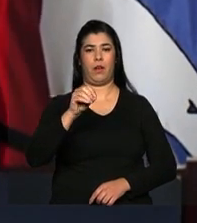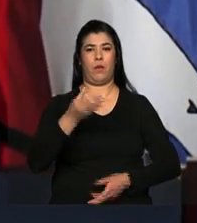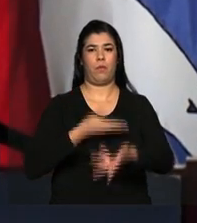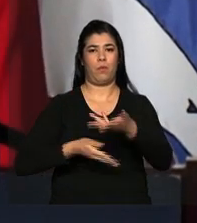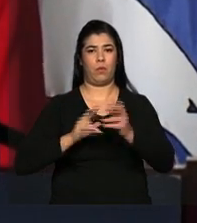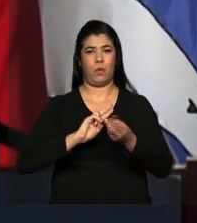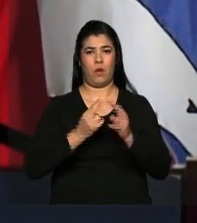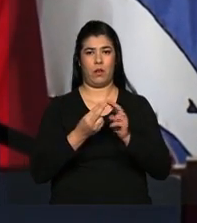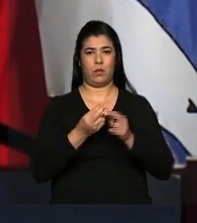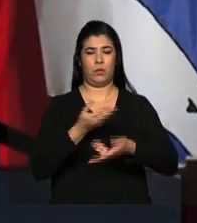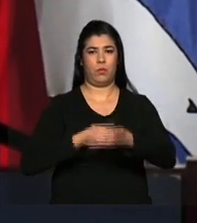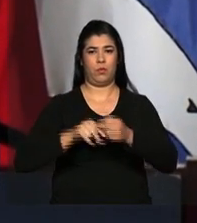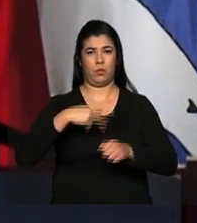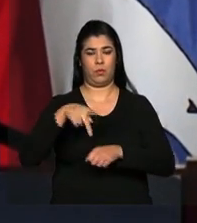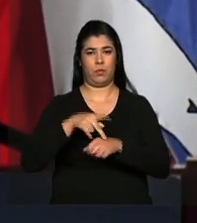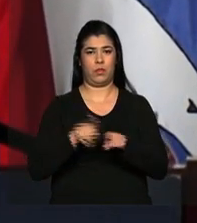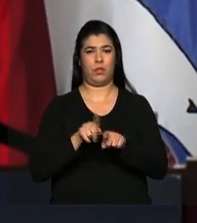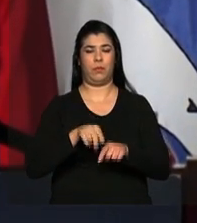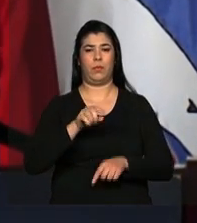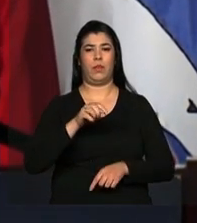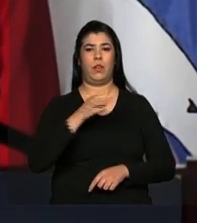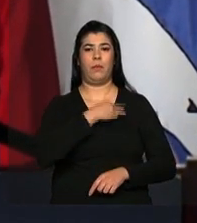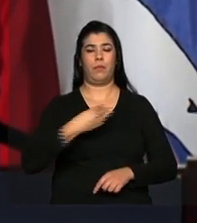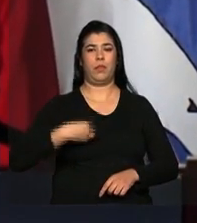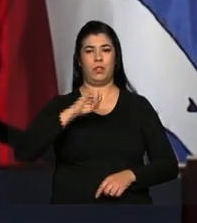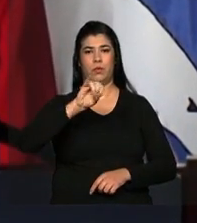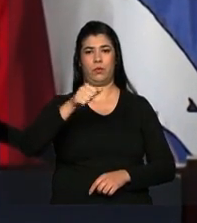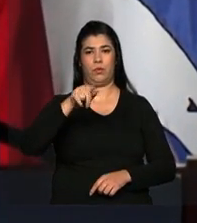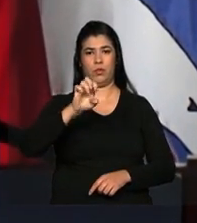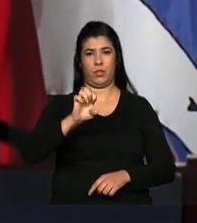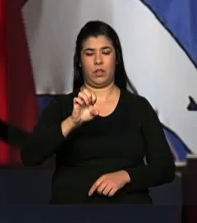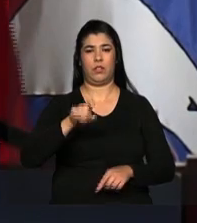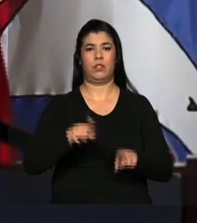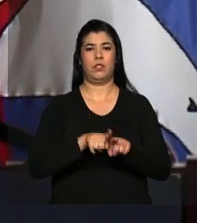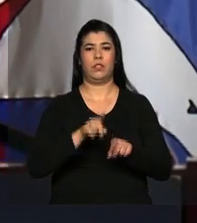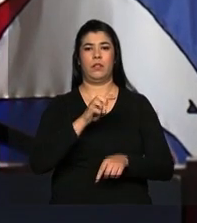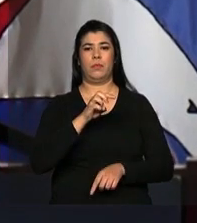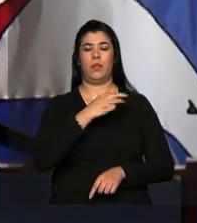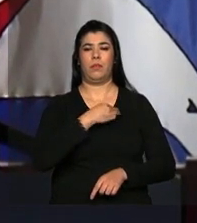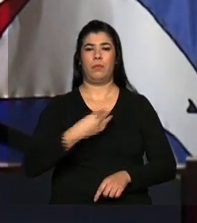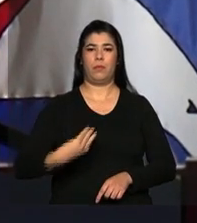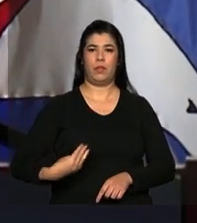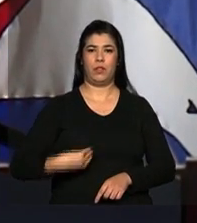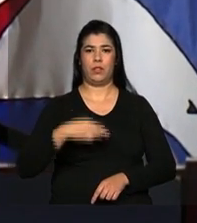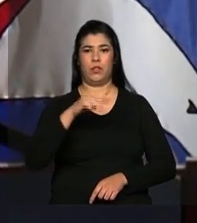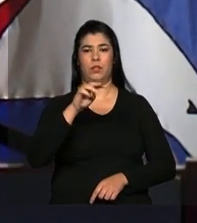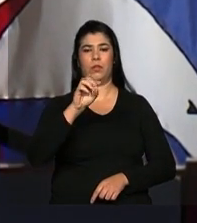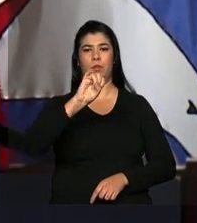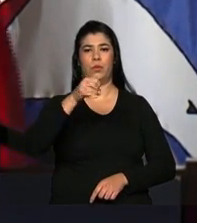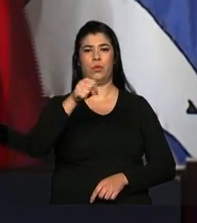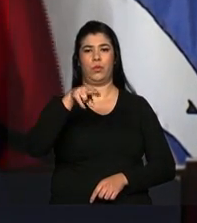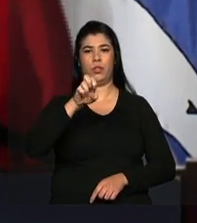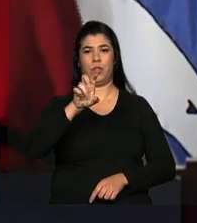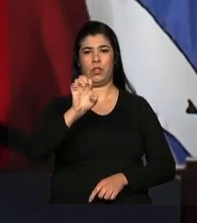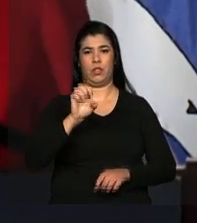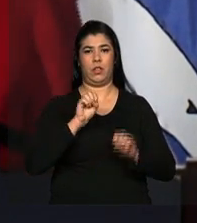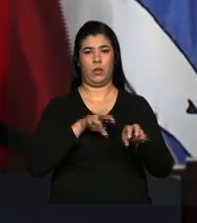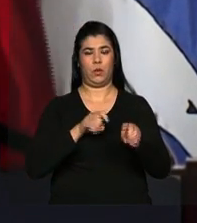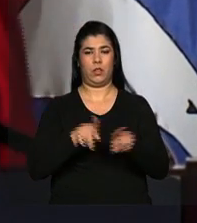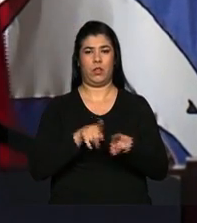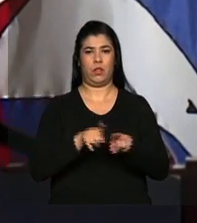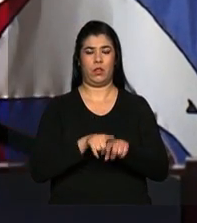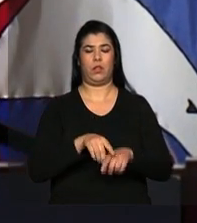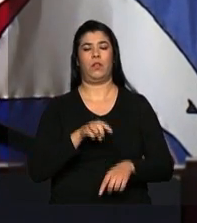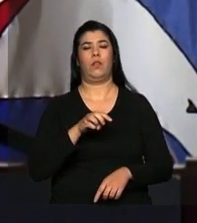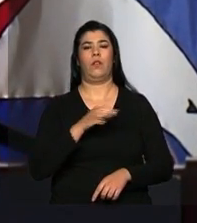ministro Jacques Wagner, da Defesa, Renato Janine Ribeiro, da Educação, Nelson Barbosa, do Planejamento,